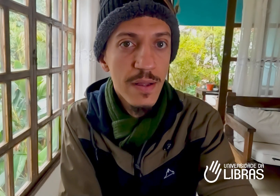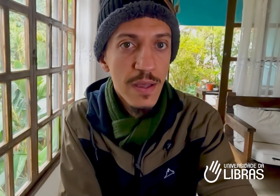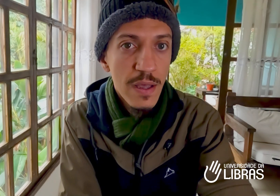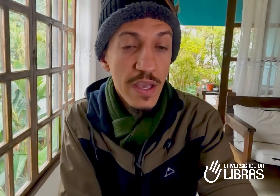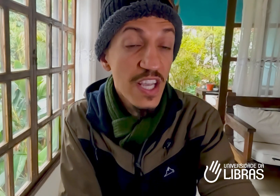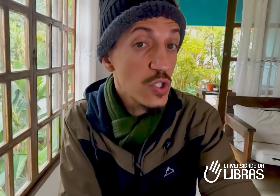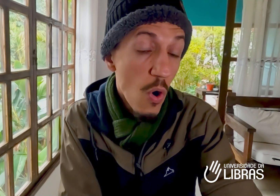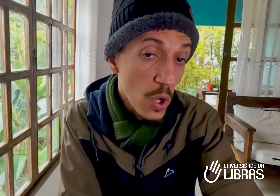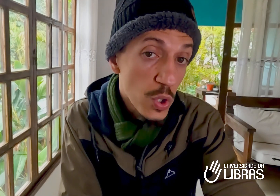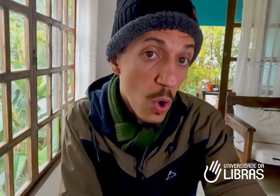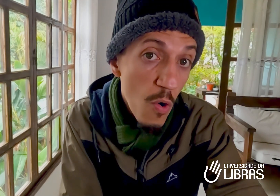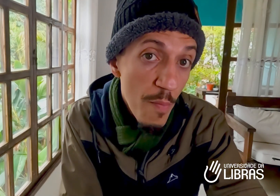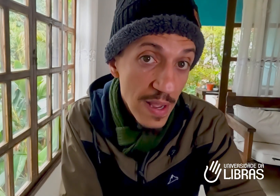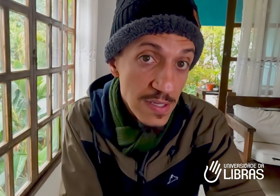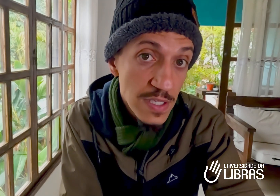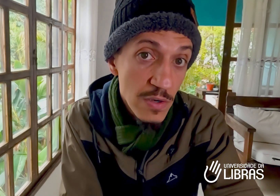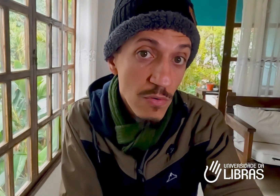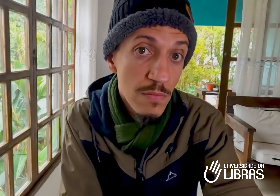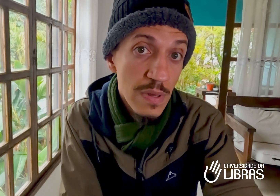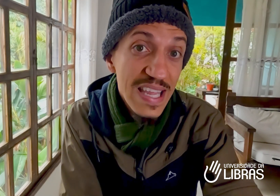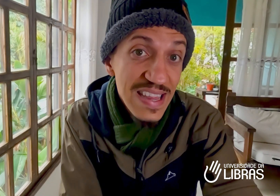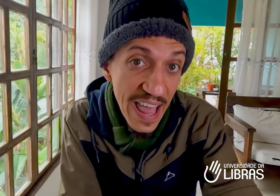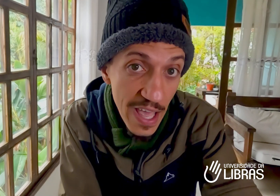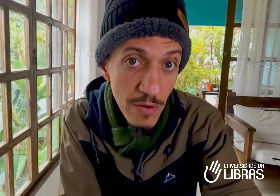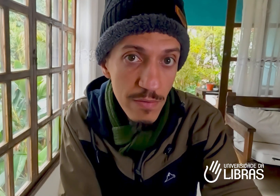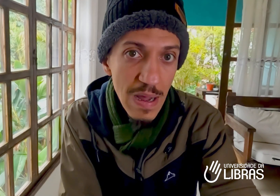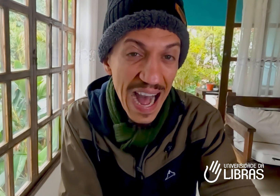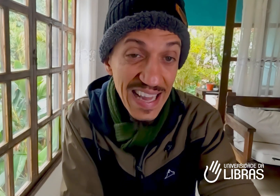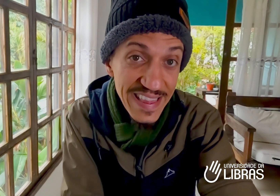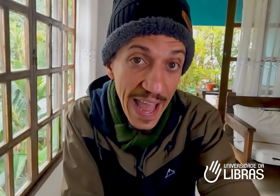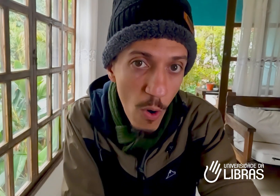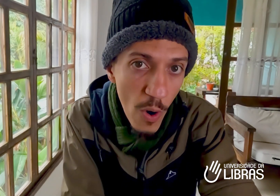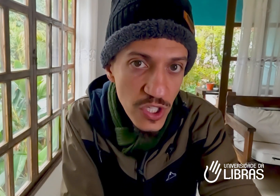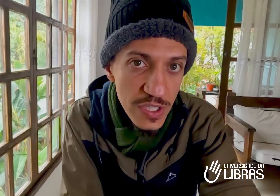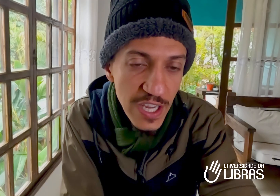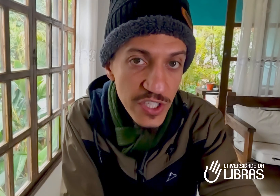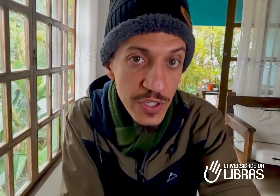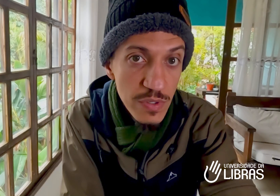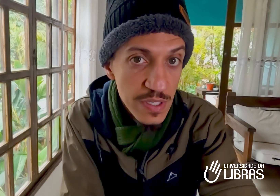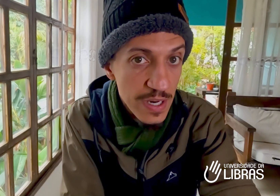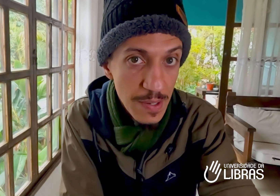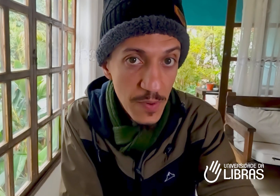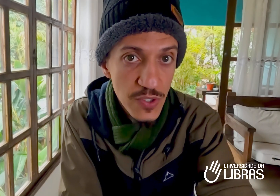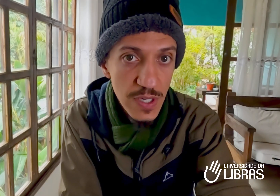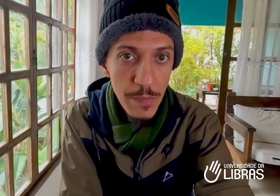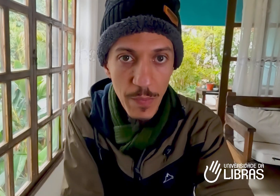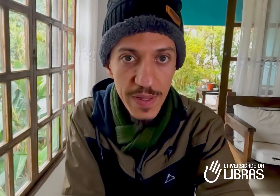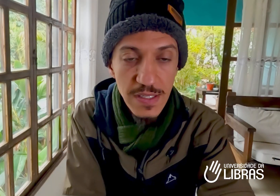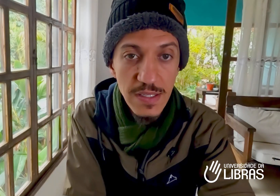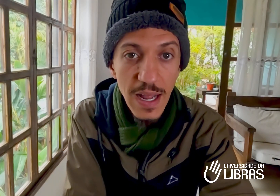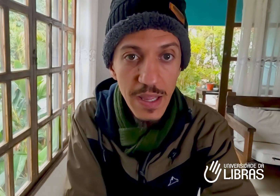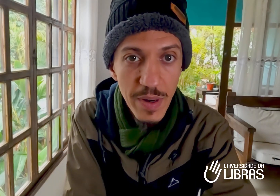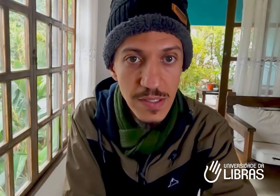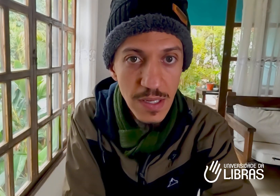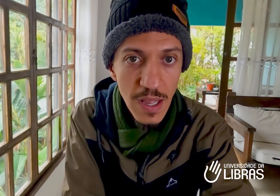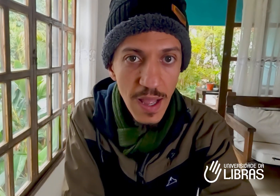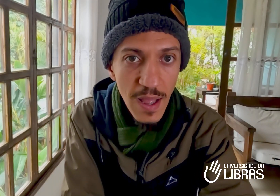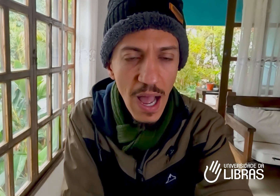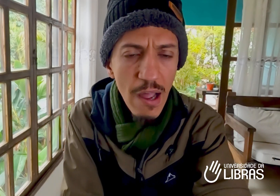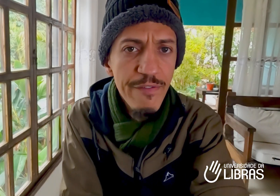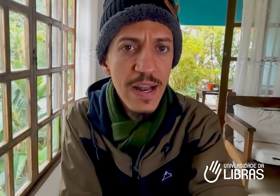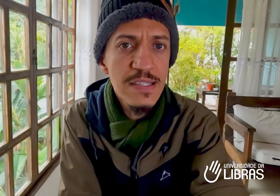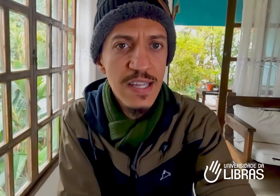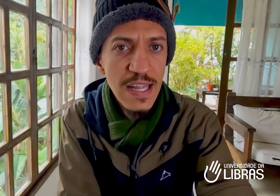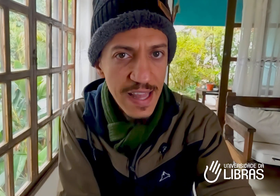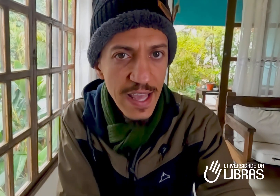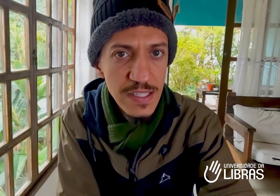80. E isso rodou o Brasil inteiro. Até hoje tem gente usando essa apostila para poder ensinar Libras. Aí